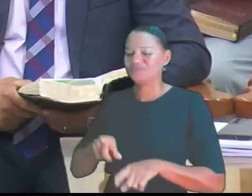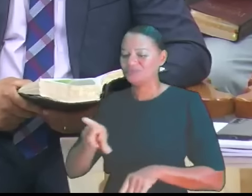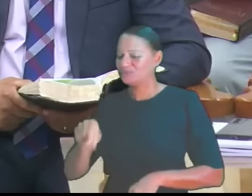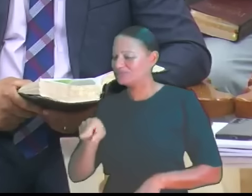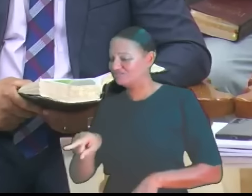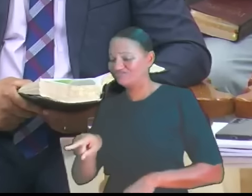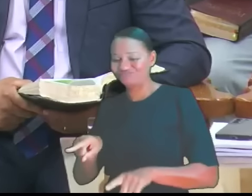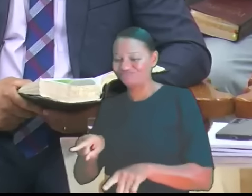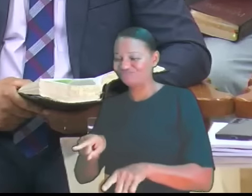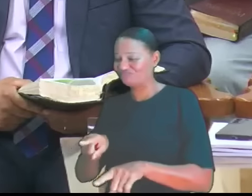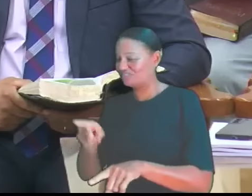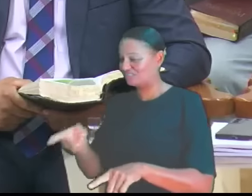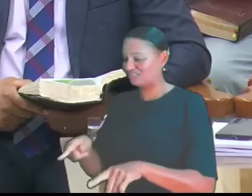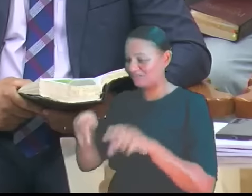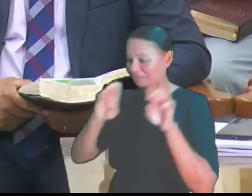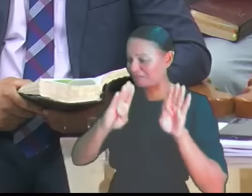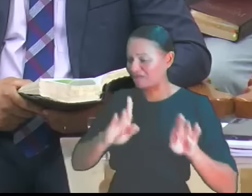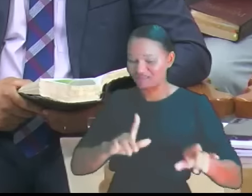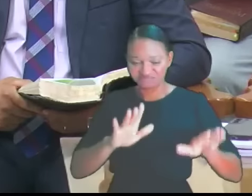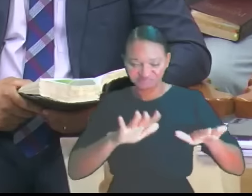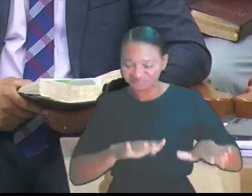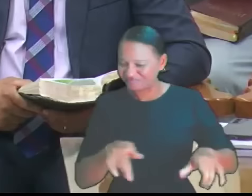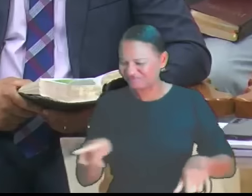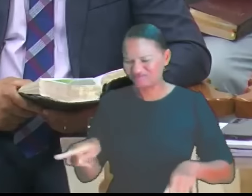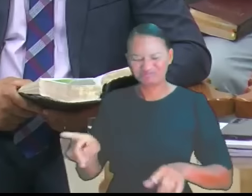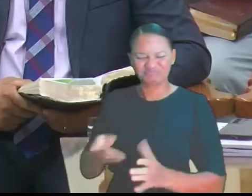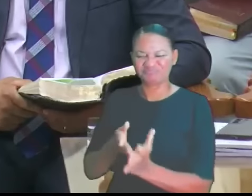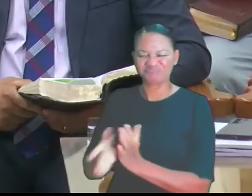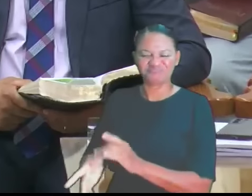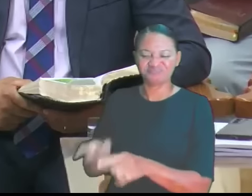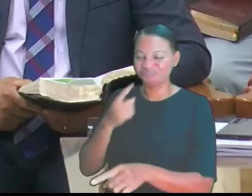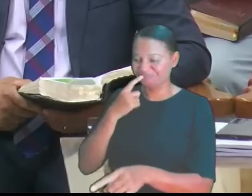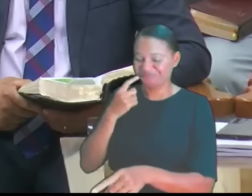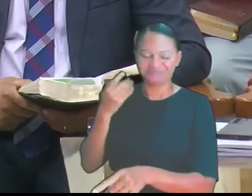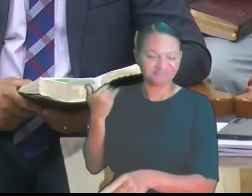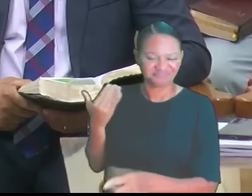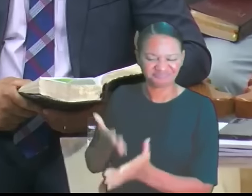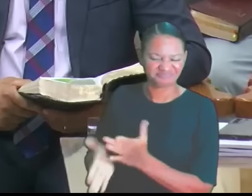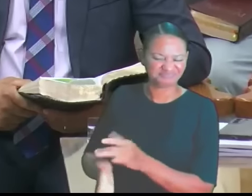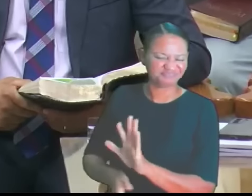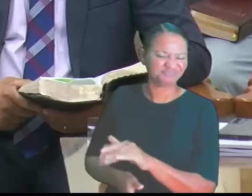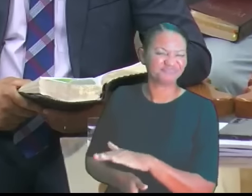aqui está adorando a Baal. E esse aqui não, esse aqui desviou agorinha mesmo. Esse aqui.